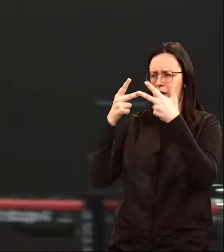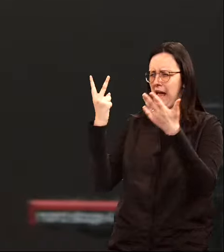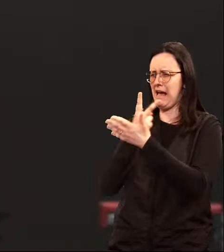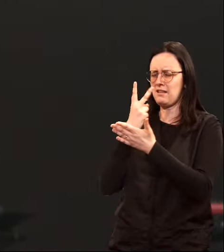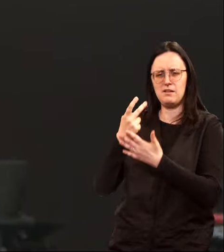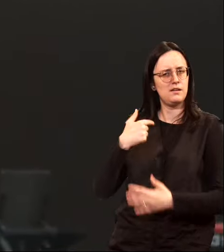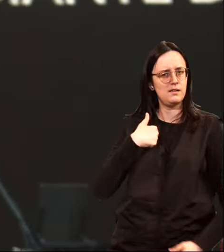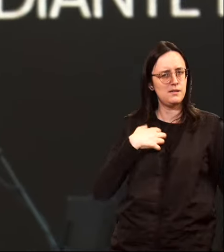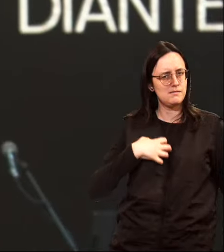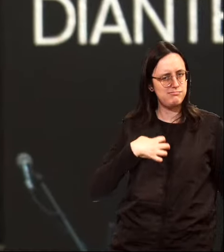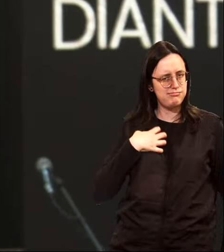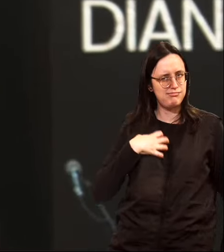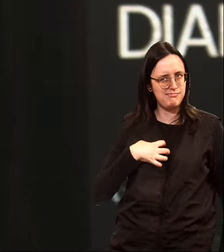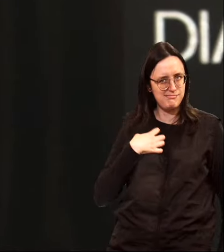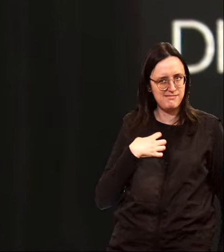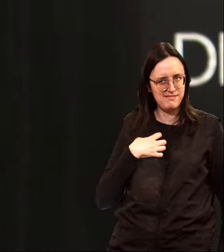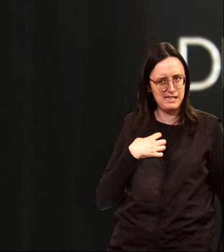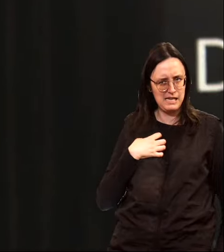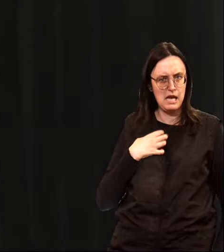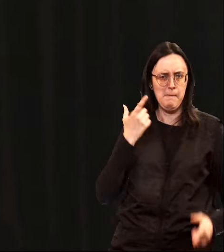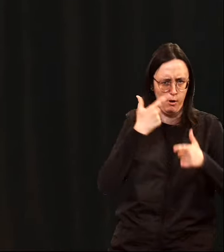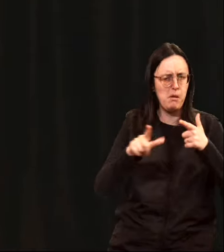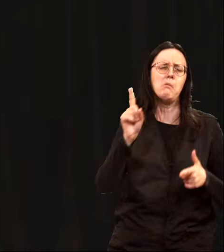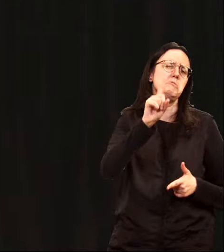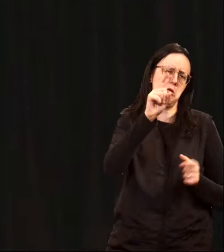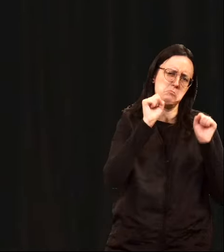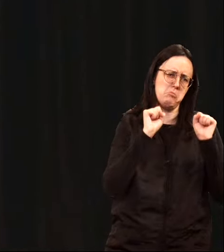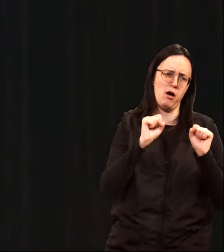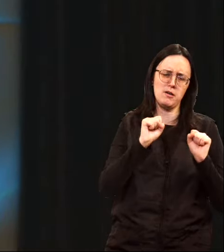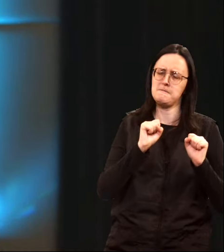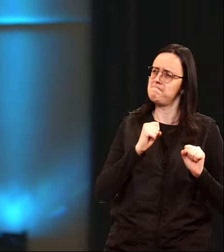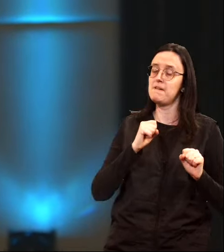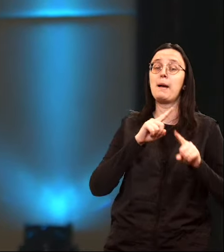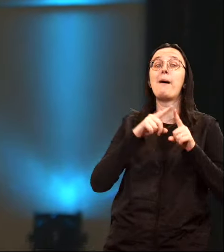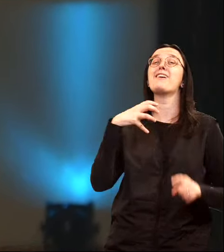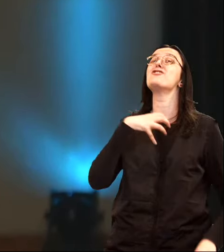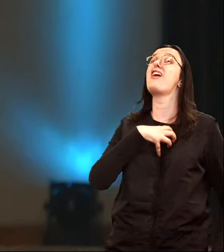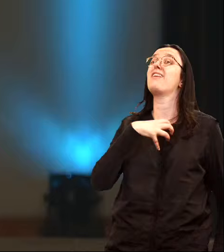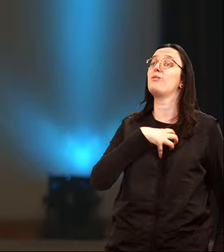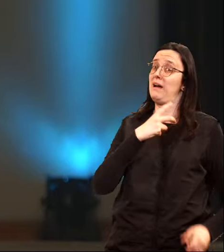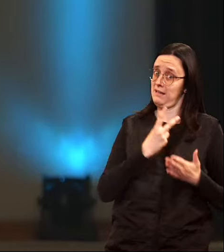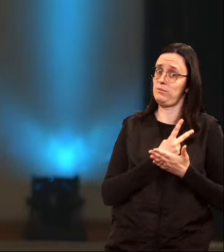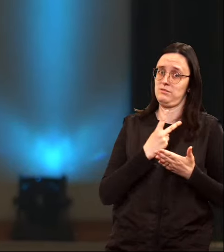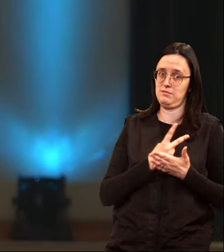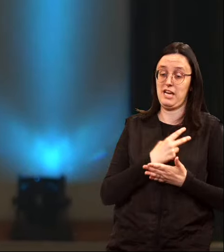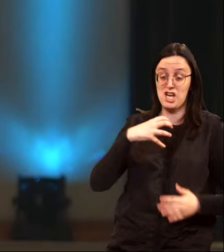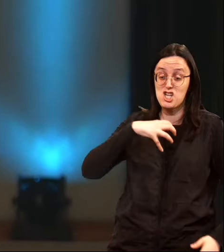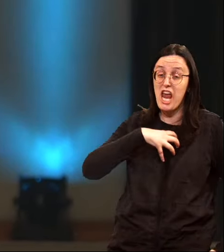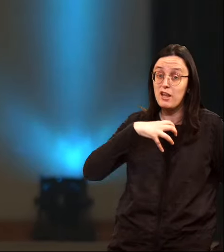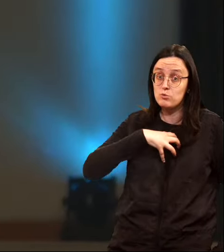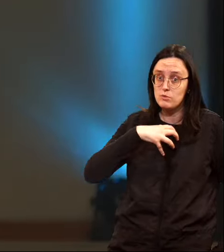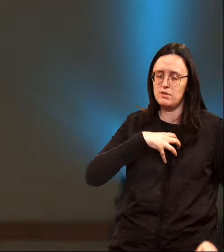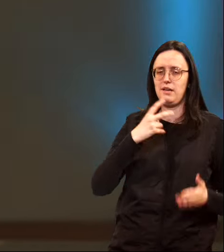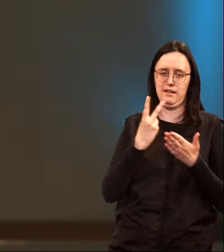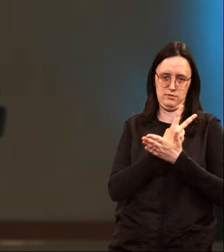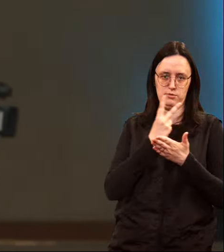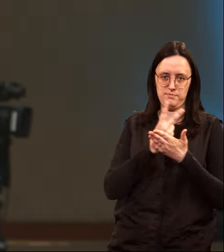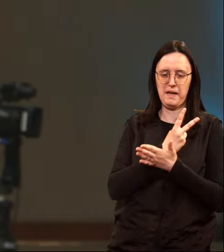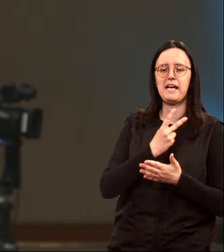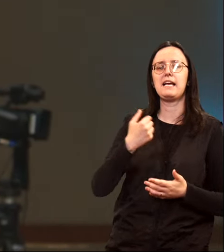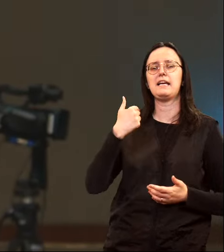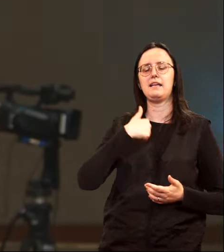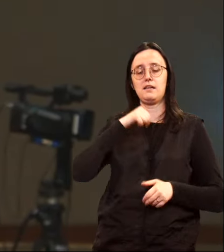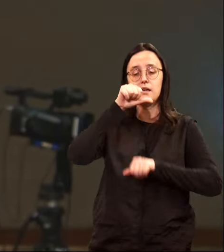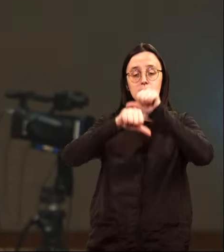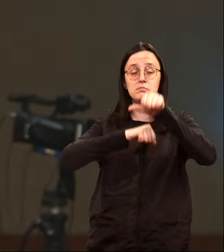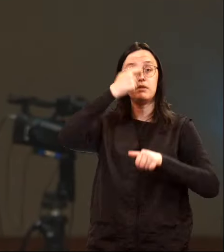injustiça? Não tem problema ficar indignado? Não. O problema é o jeito que eu reclamo. O que eu